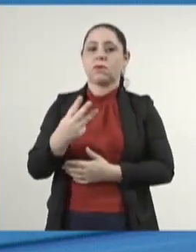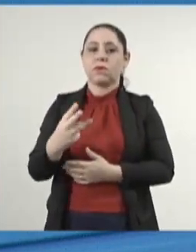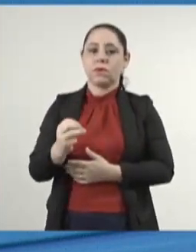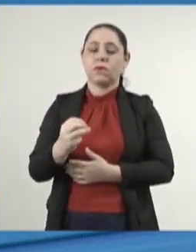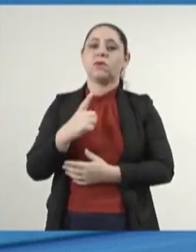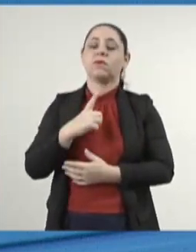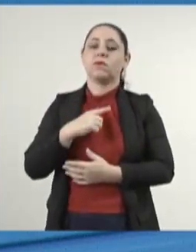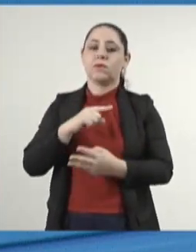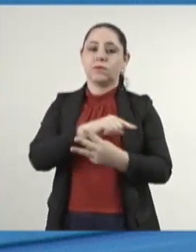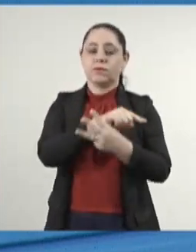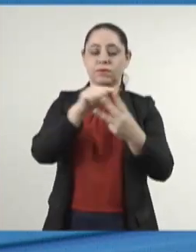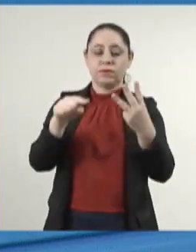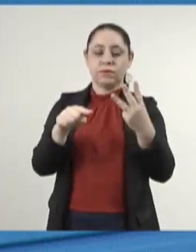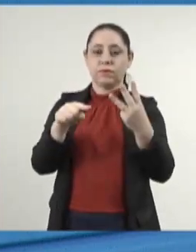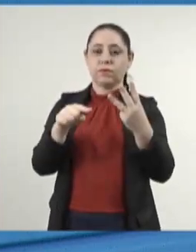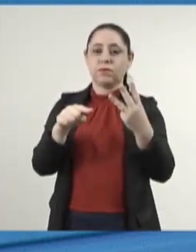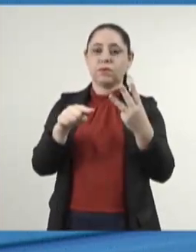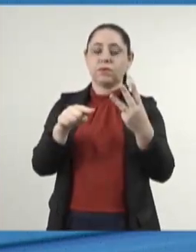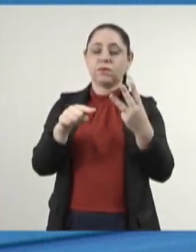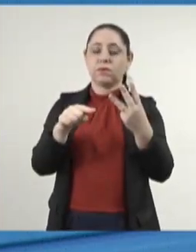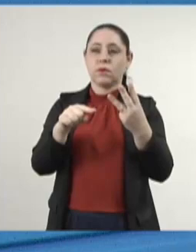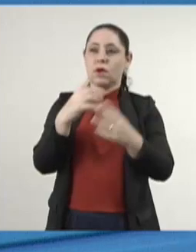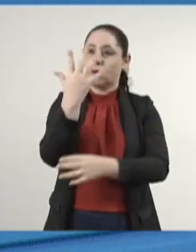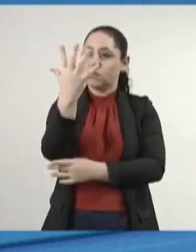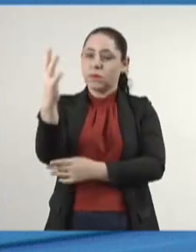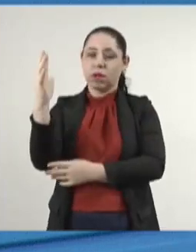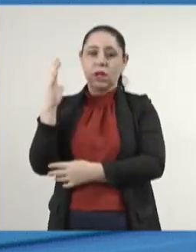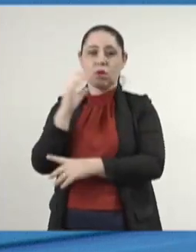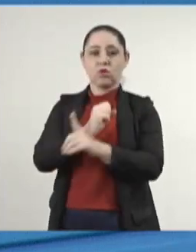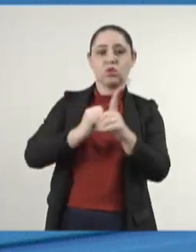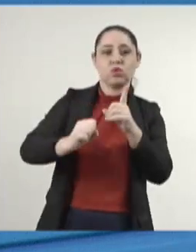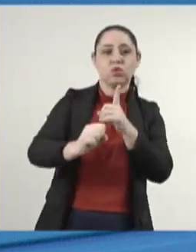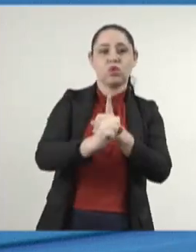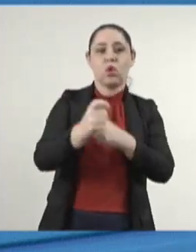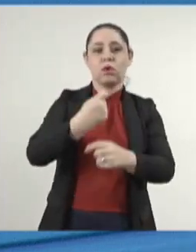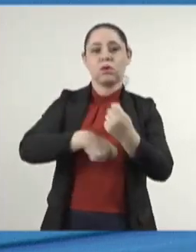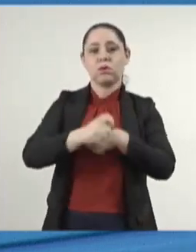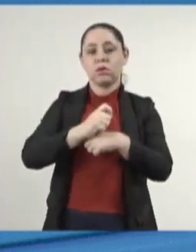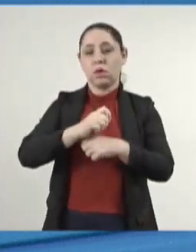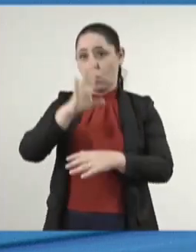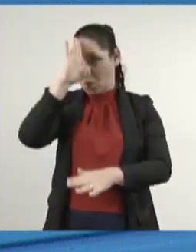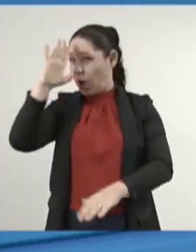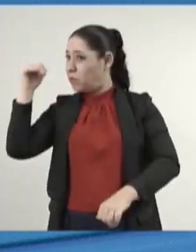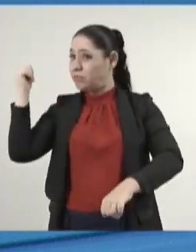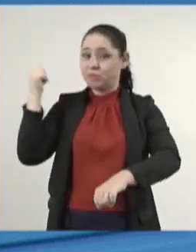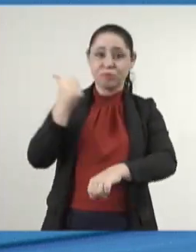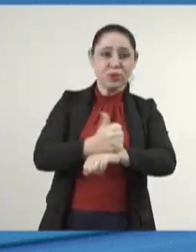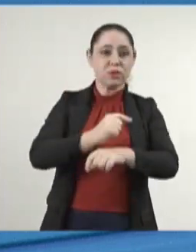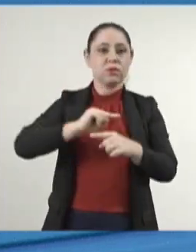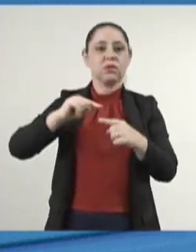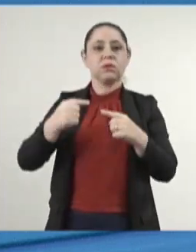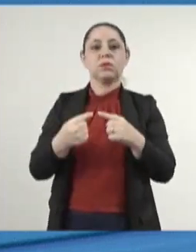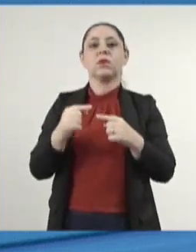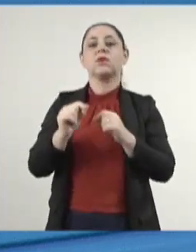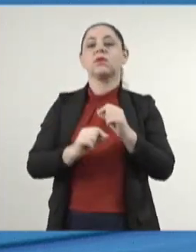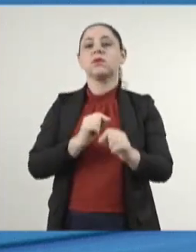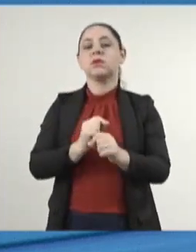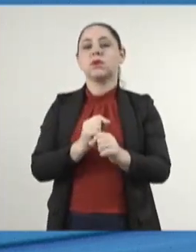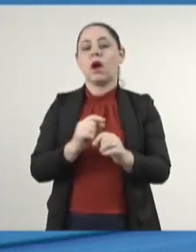em suas três dimensões social, ambiental e econômica, é prioridade absoluta do governo brasileiro, em especial no objetivo